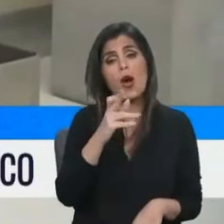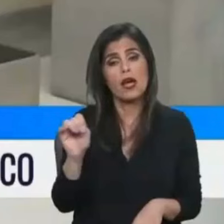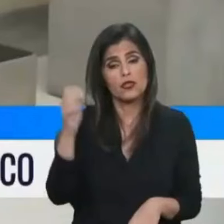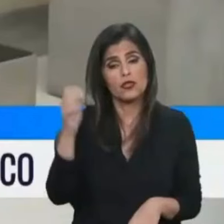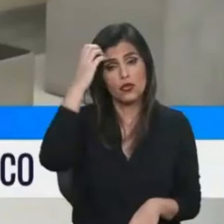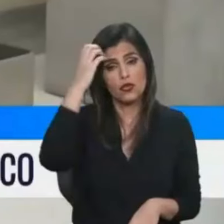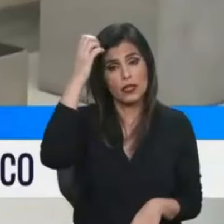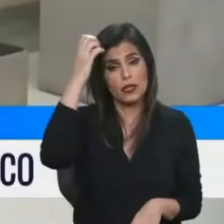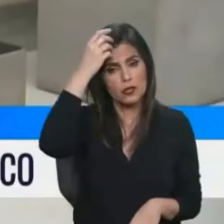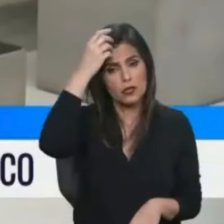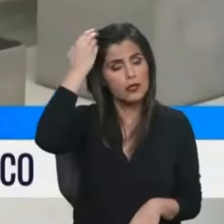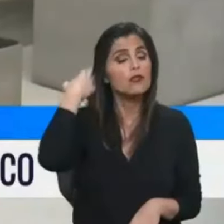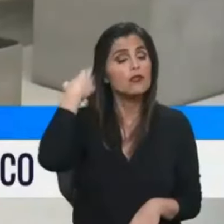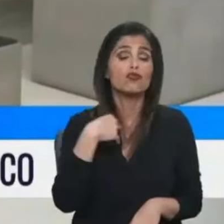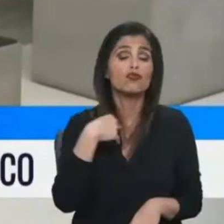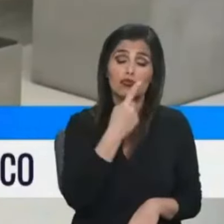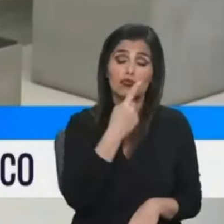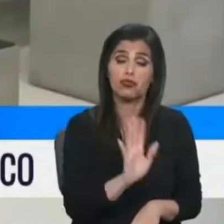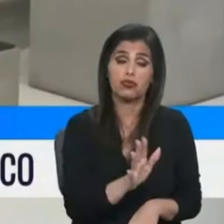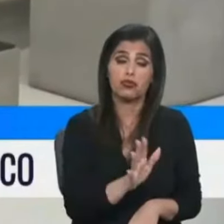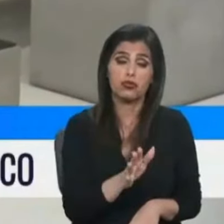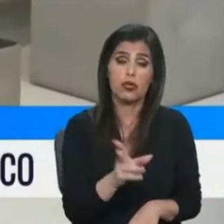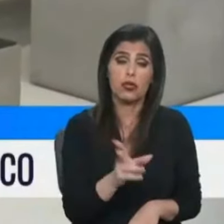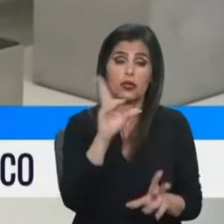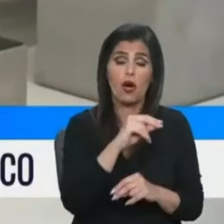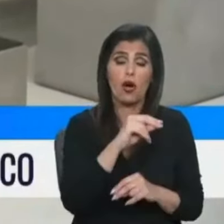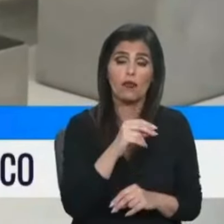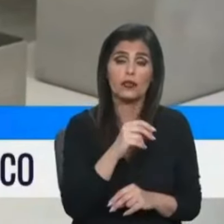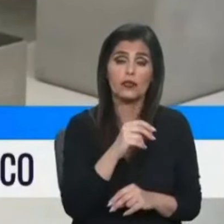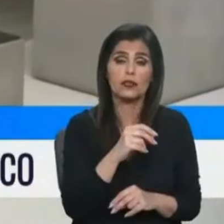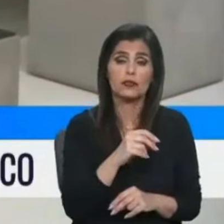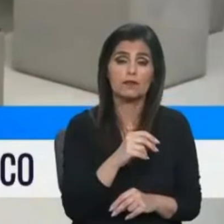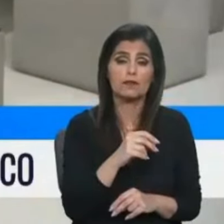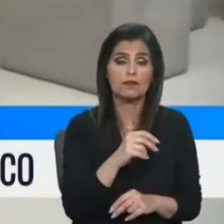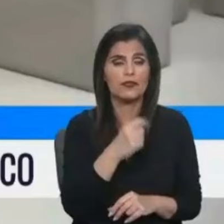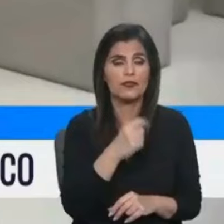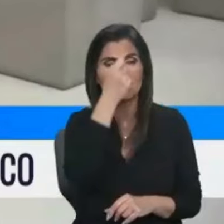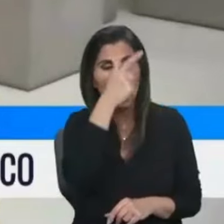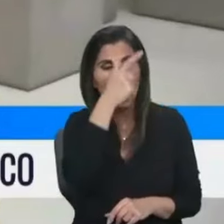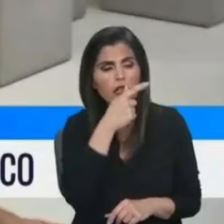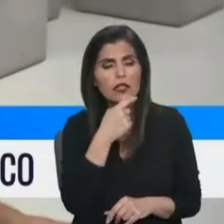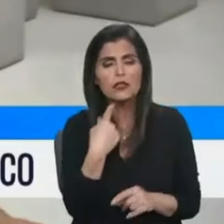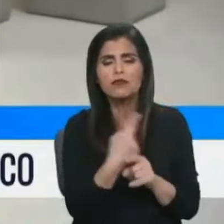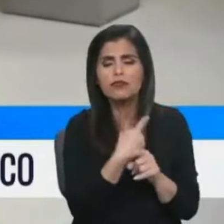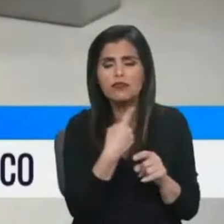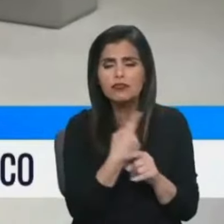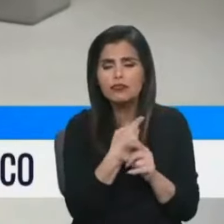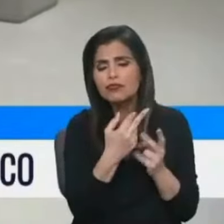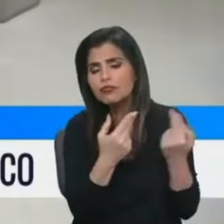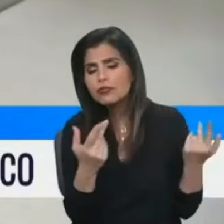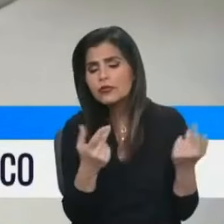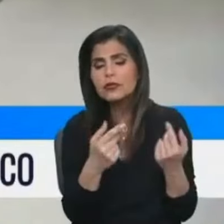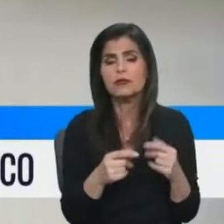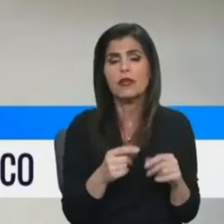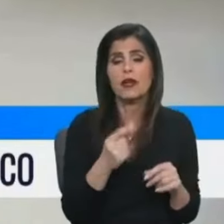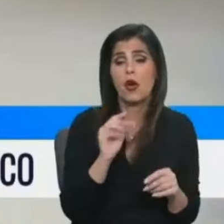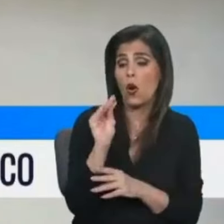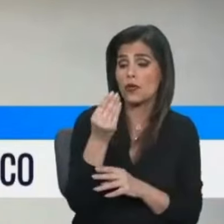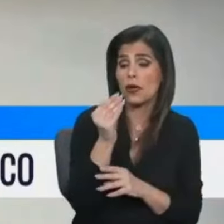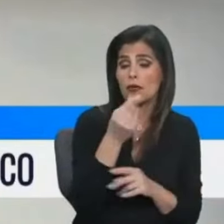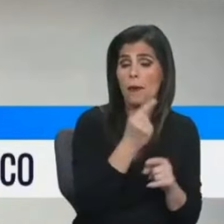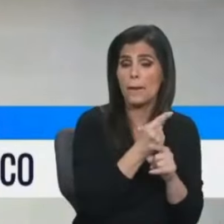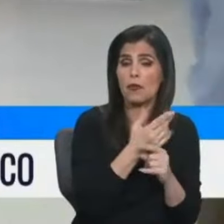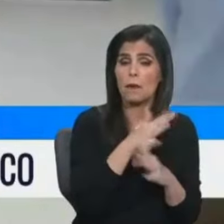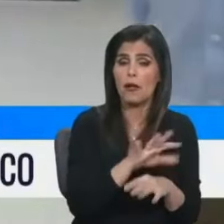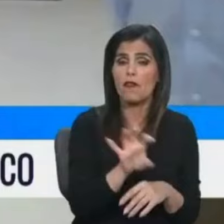como se disse, há novas narrativas, novas leituras para se ver, quase todas são as mesmas peças,